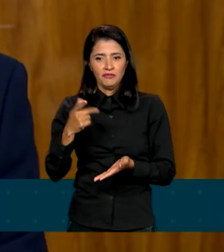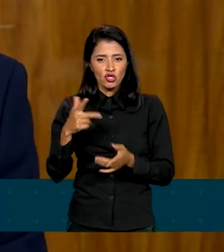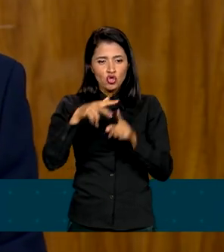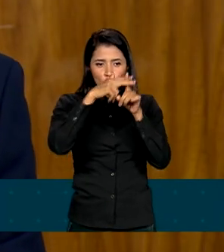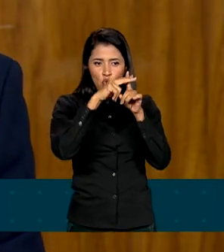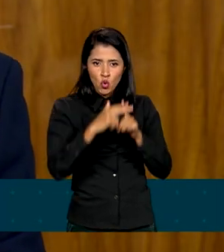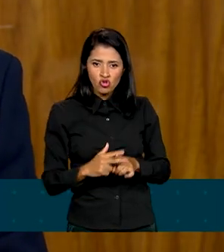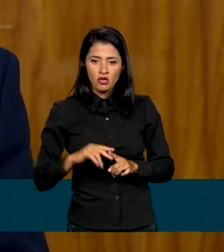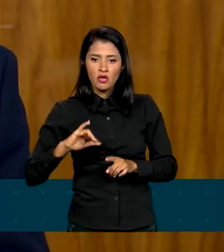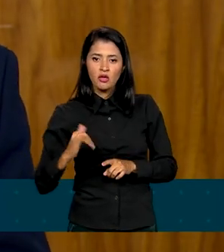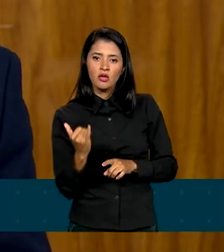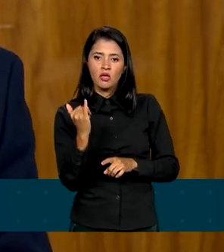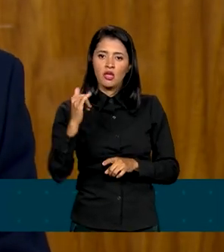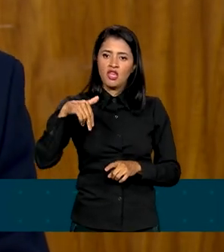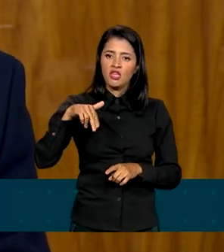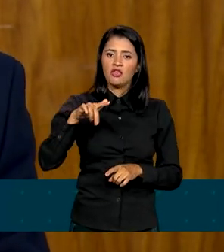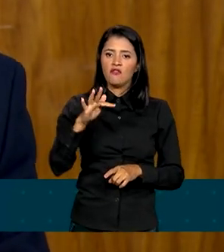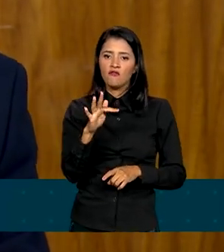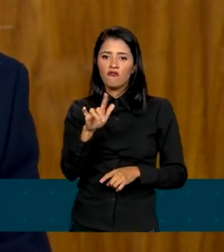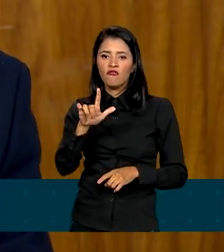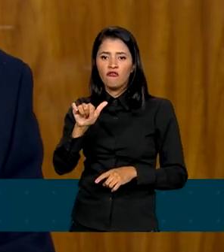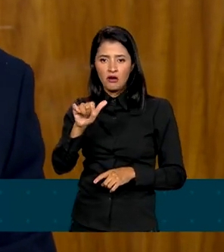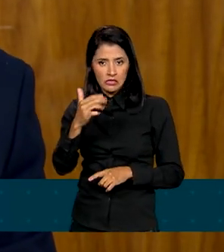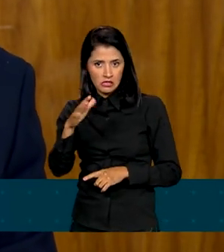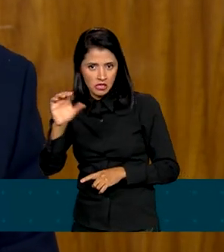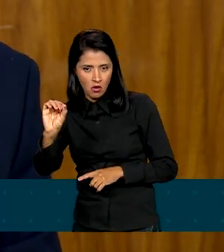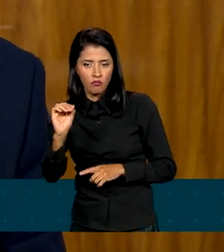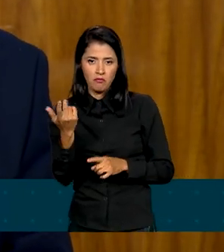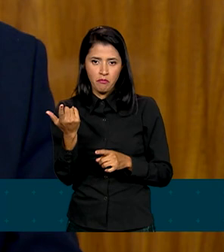corrigir a inflação pelo índice nacional,